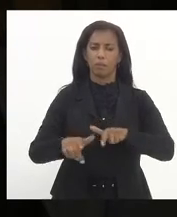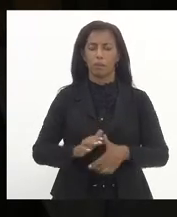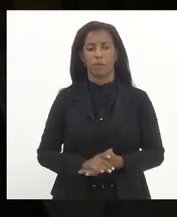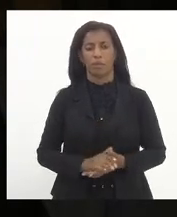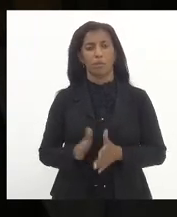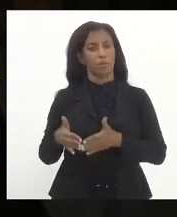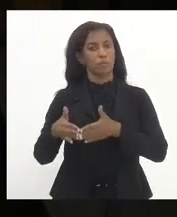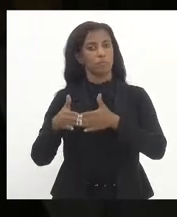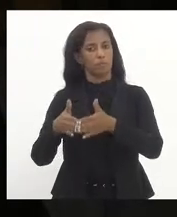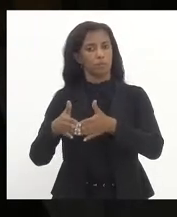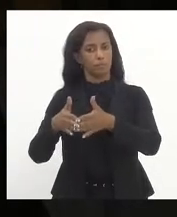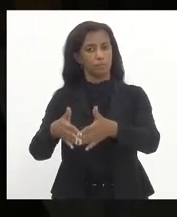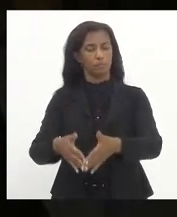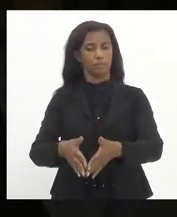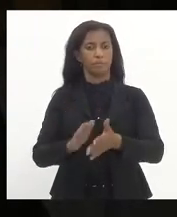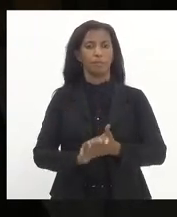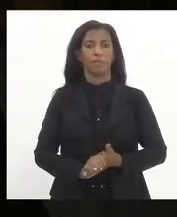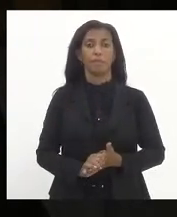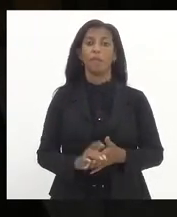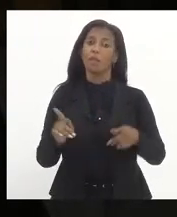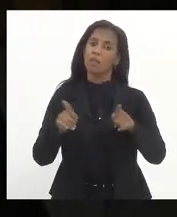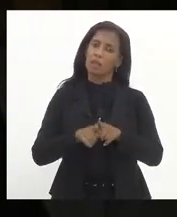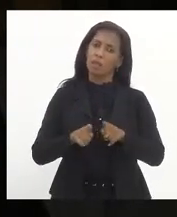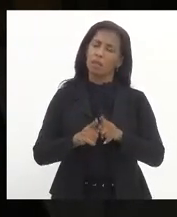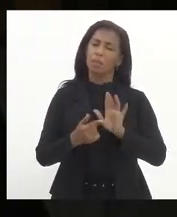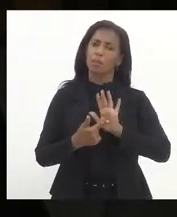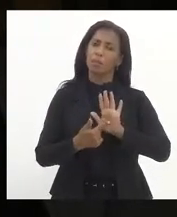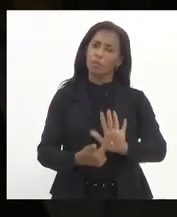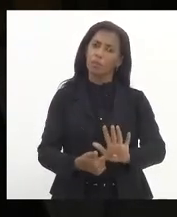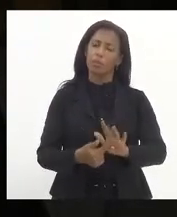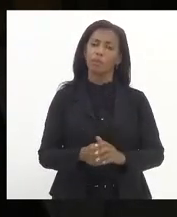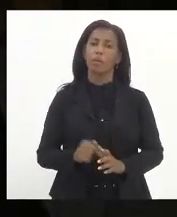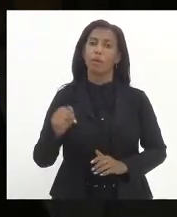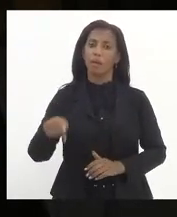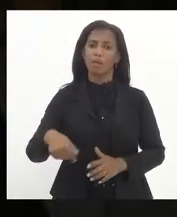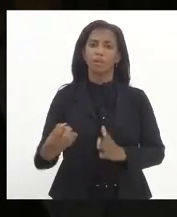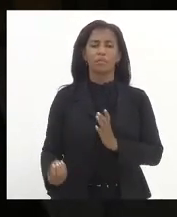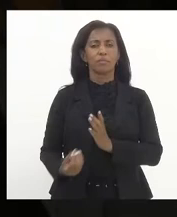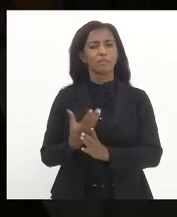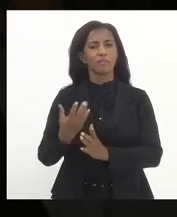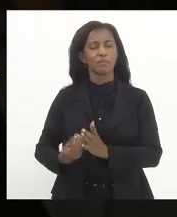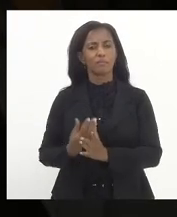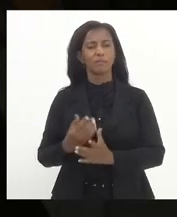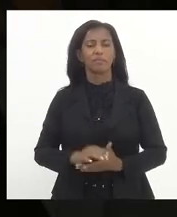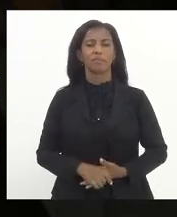indústria naval. Menciono também esta iniciativa